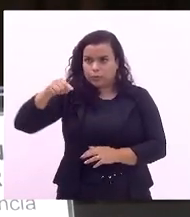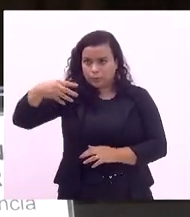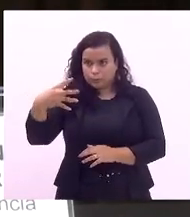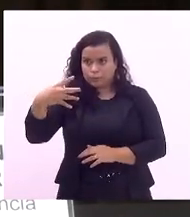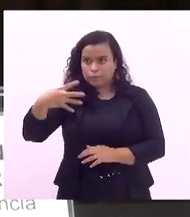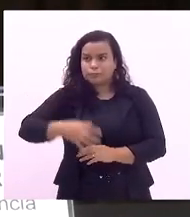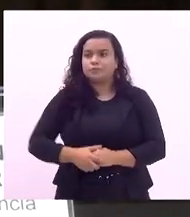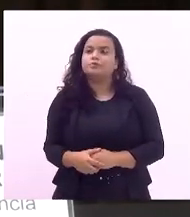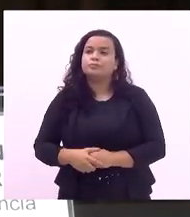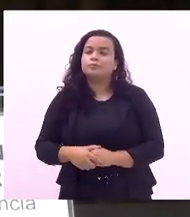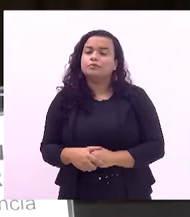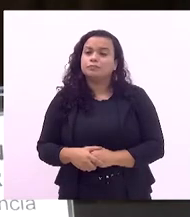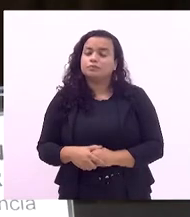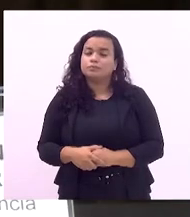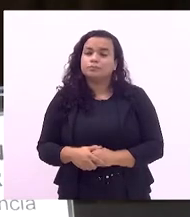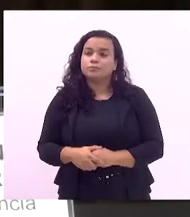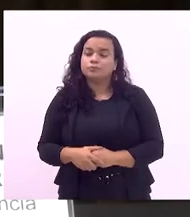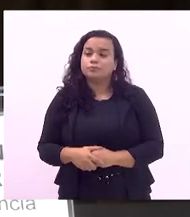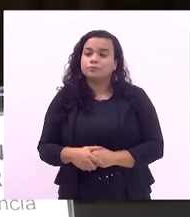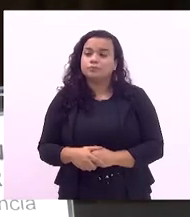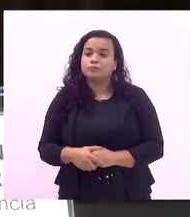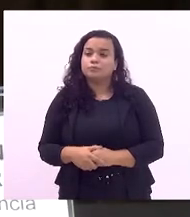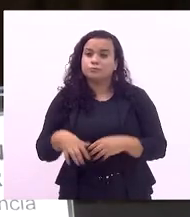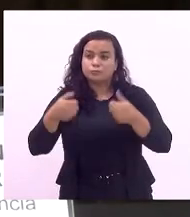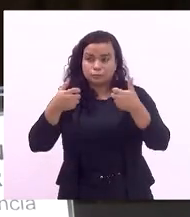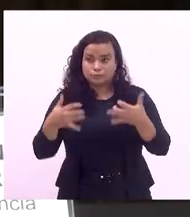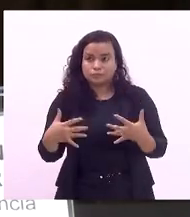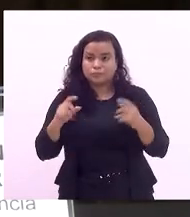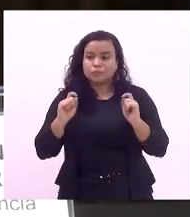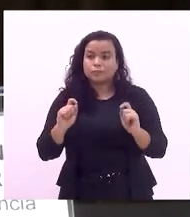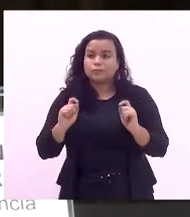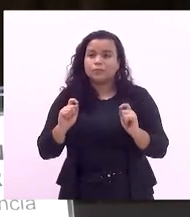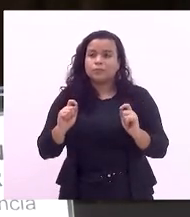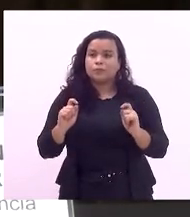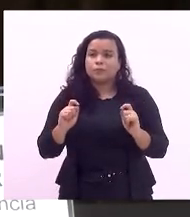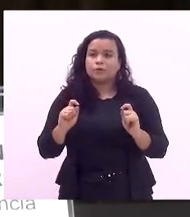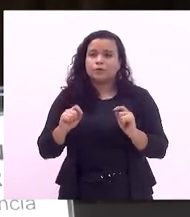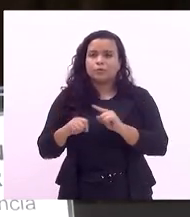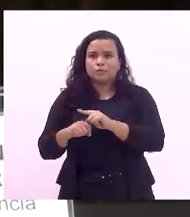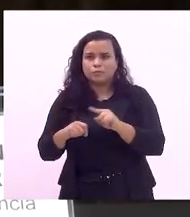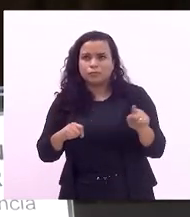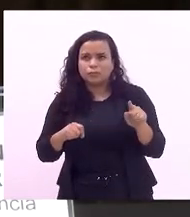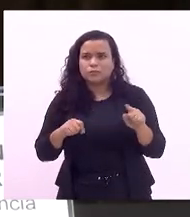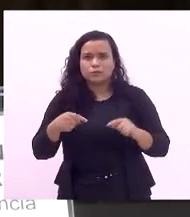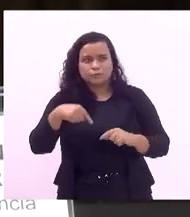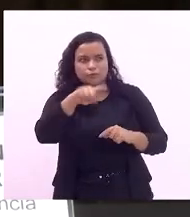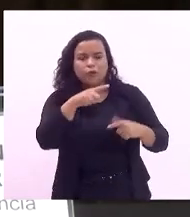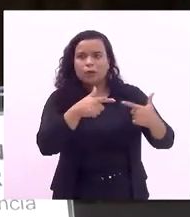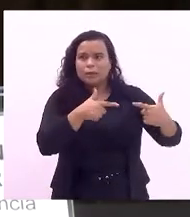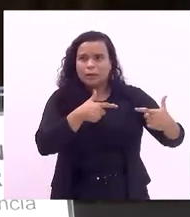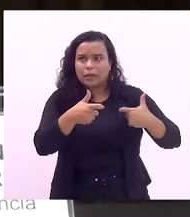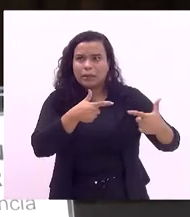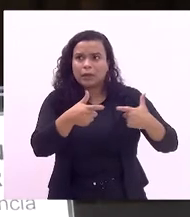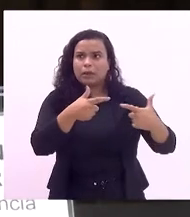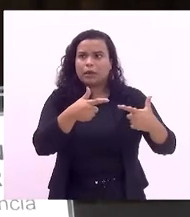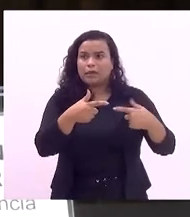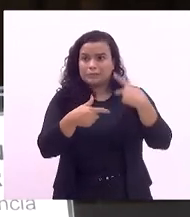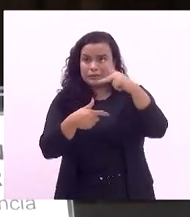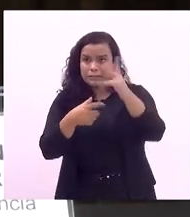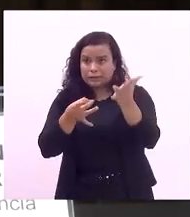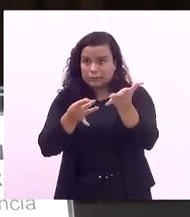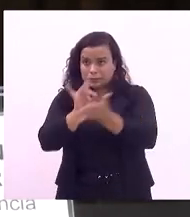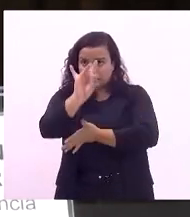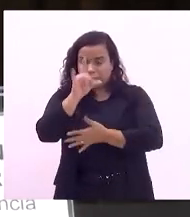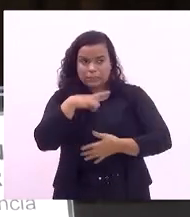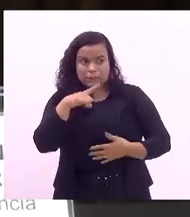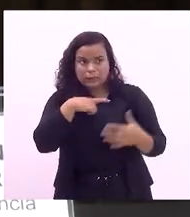4 diz assim a palavra de Deus quando vocês forem a guerra contra os seus inimigos